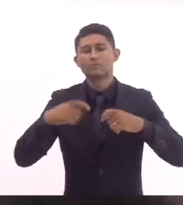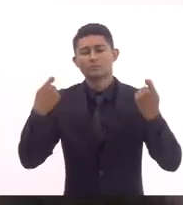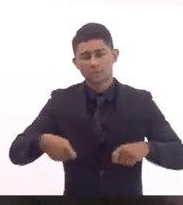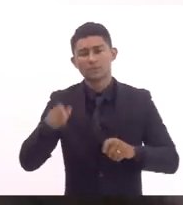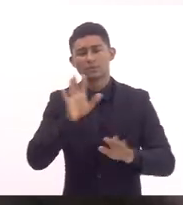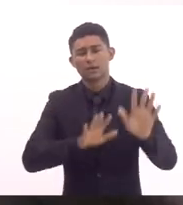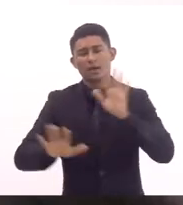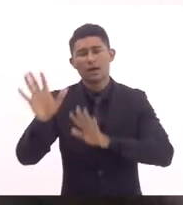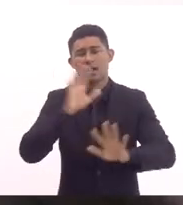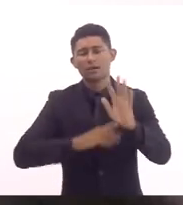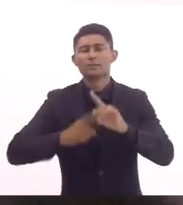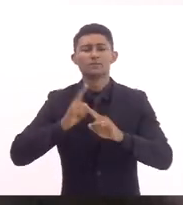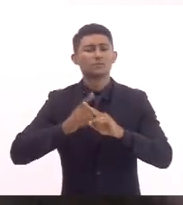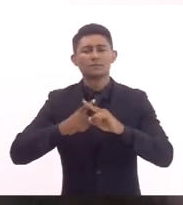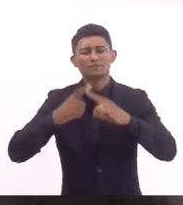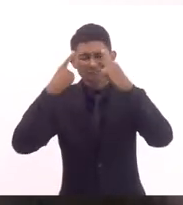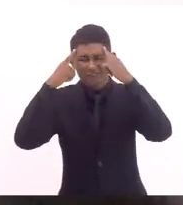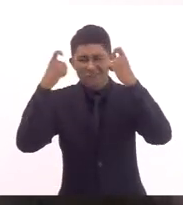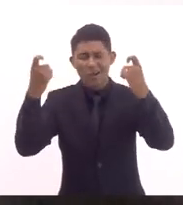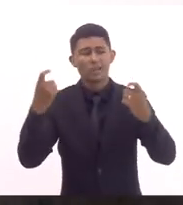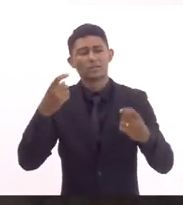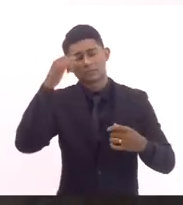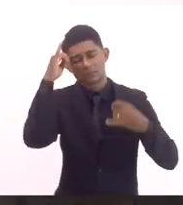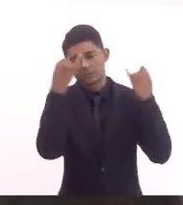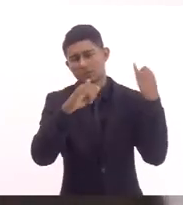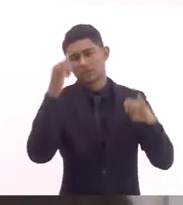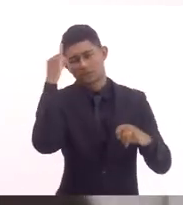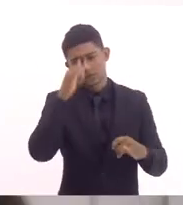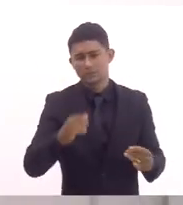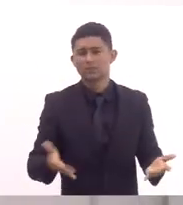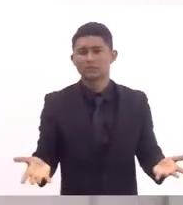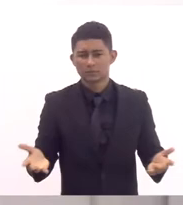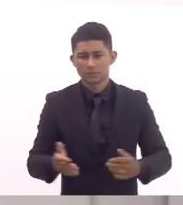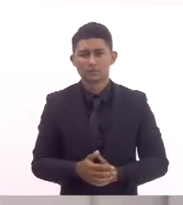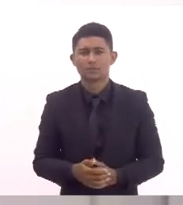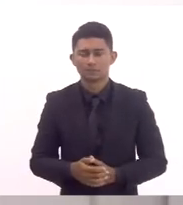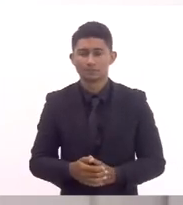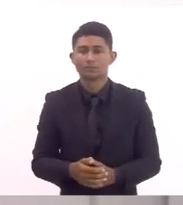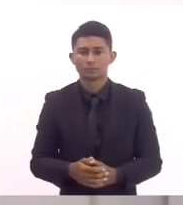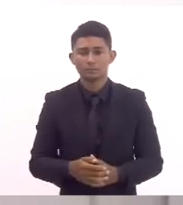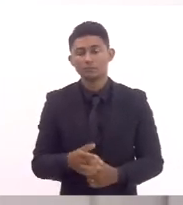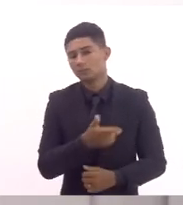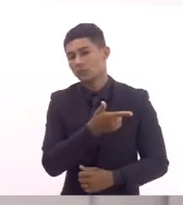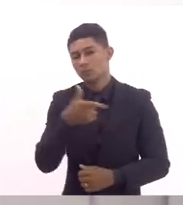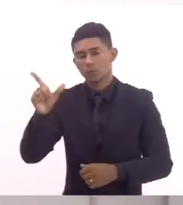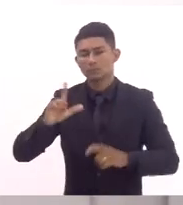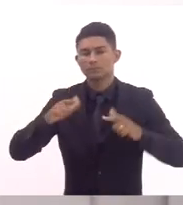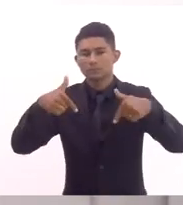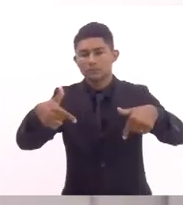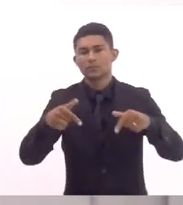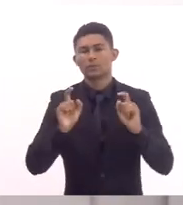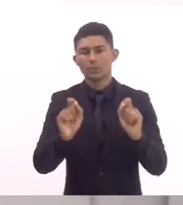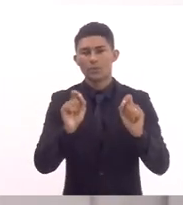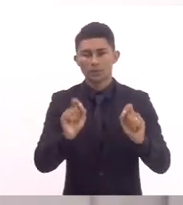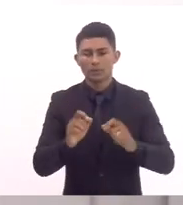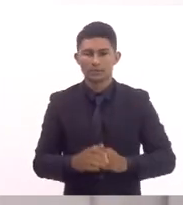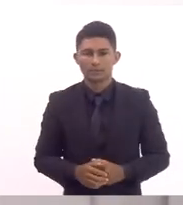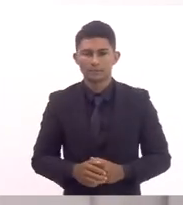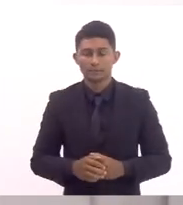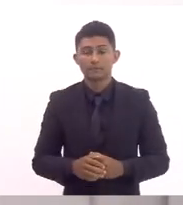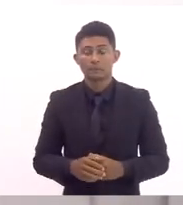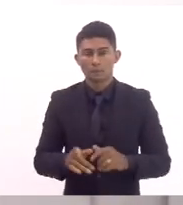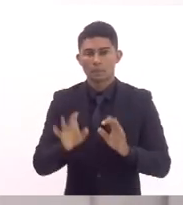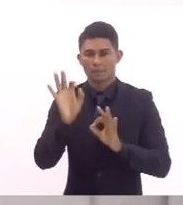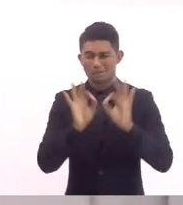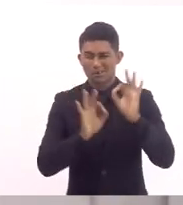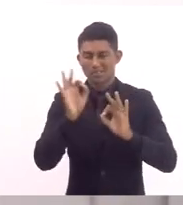combine na violência obstétrica que já pode começar ali no pré-natal outra ação que a gente teve foi dentro